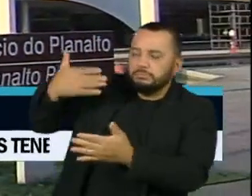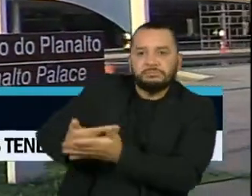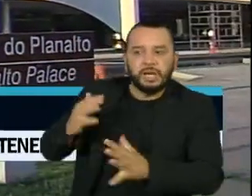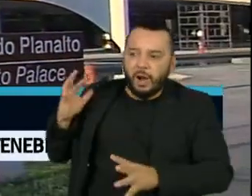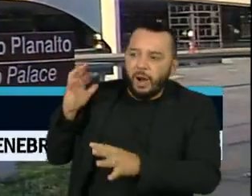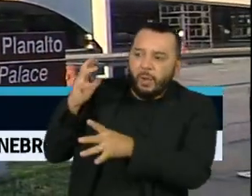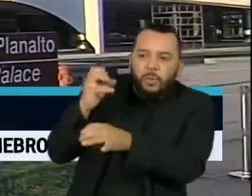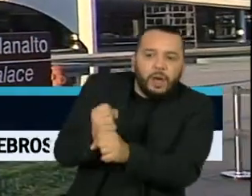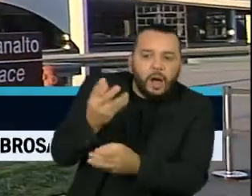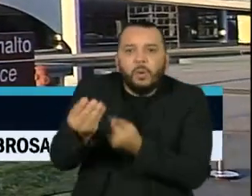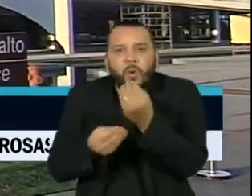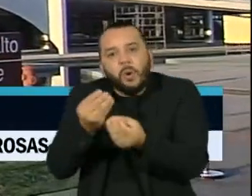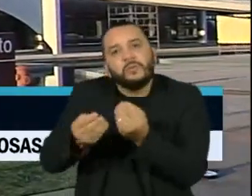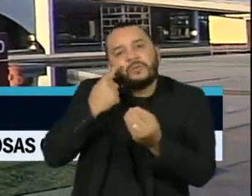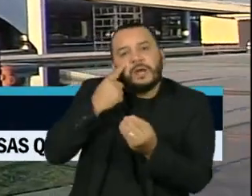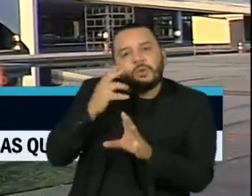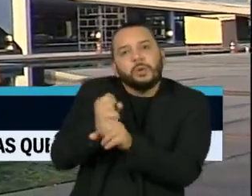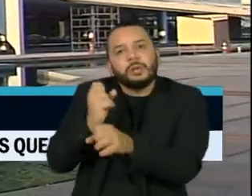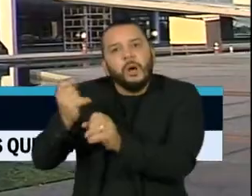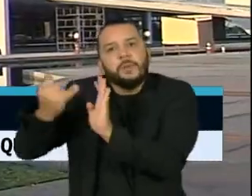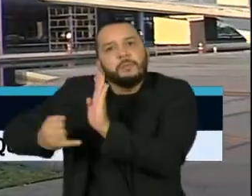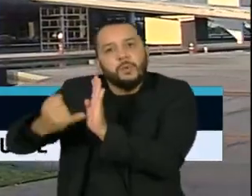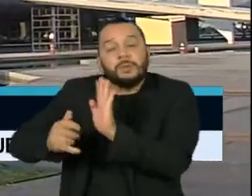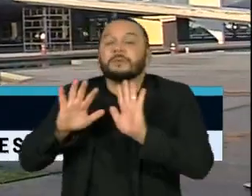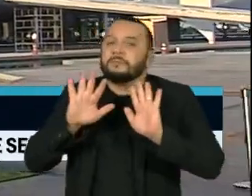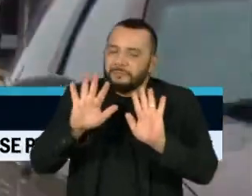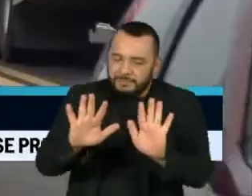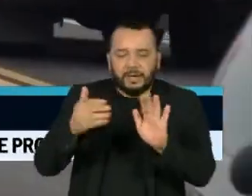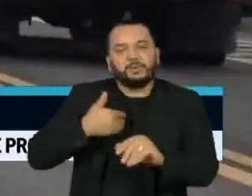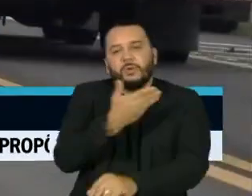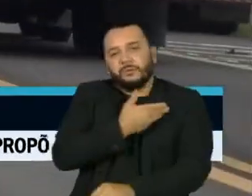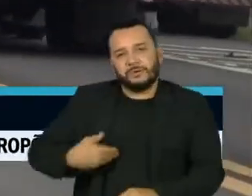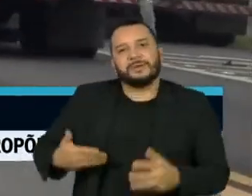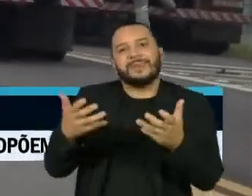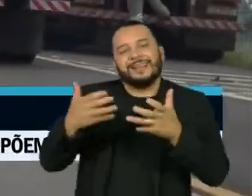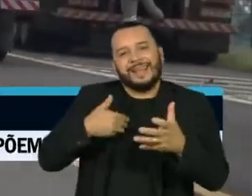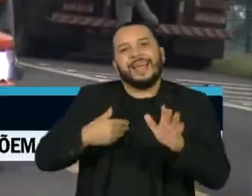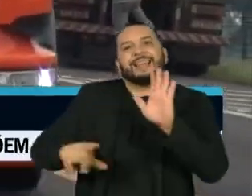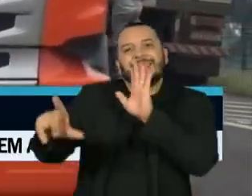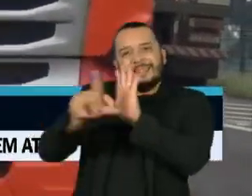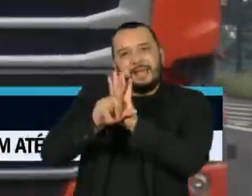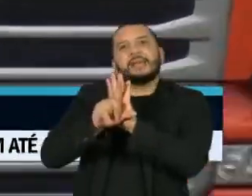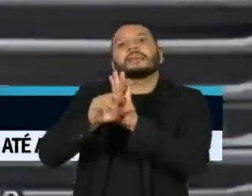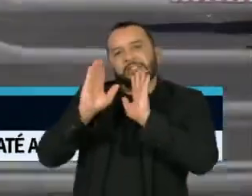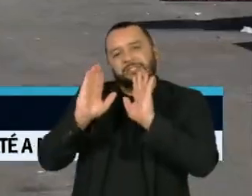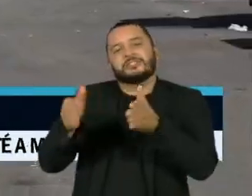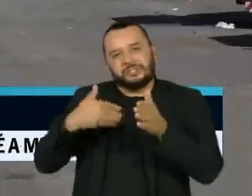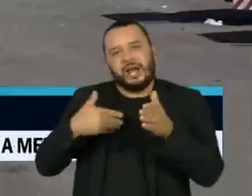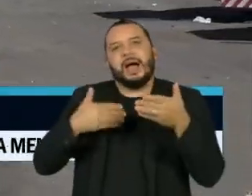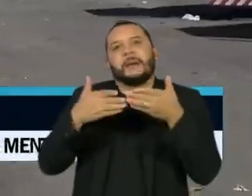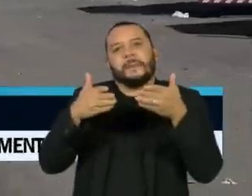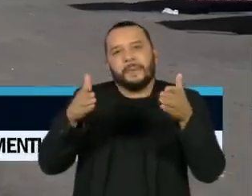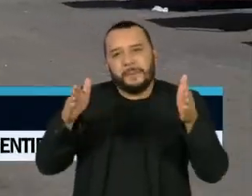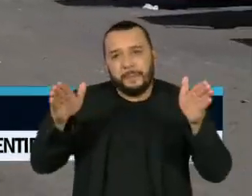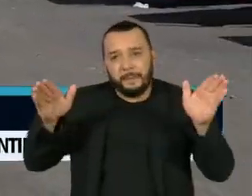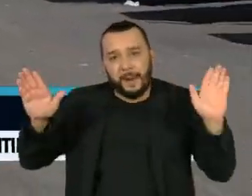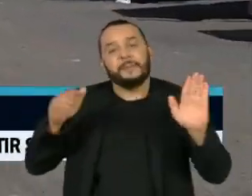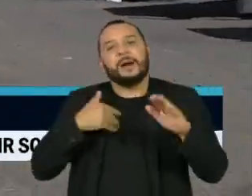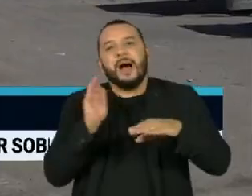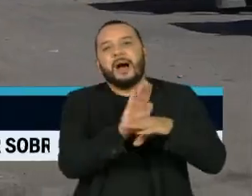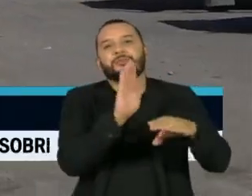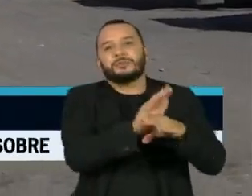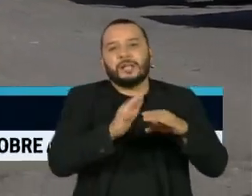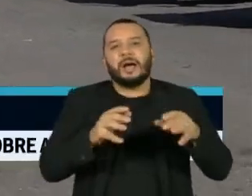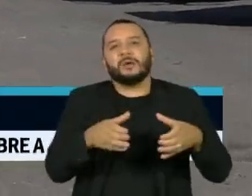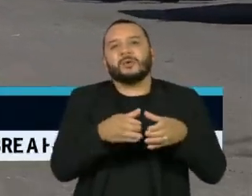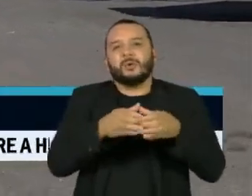que agora o governo quer ampliar a abrangência dessa lei para agradar aos caminhoneiros, parte da base aliada de Bolsonaro.